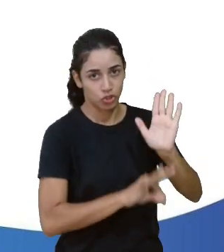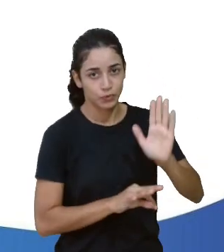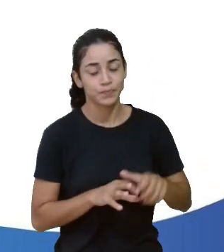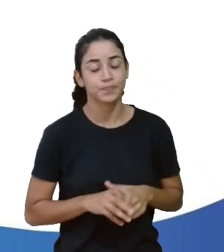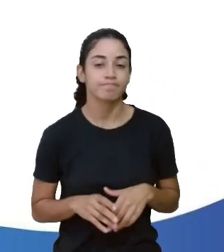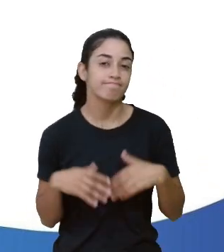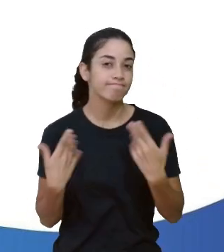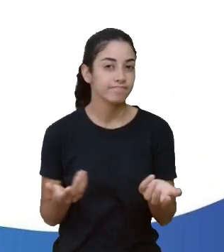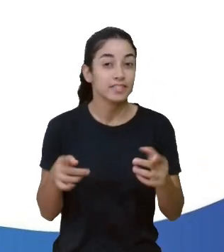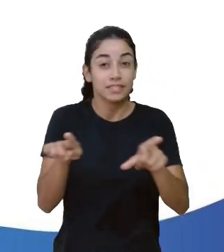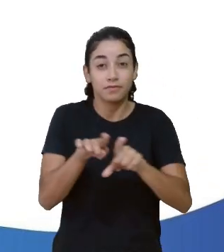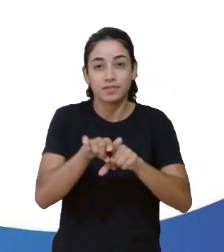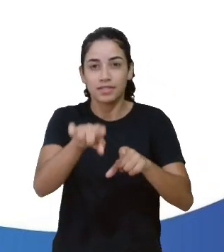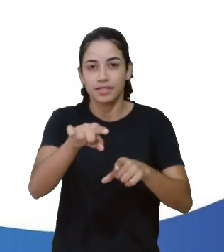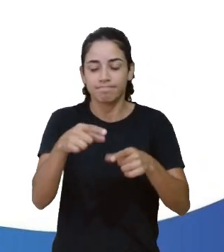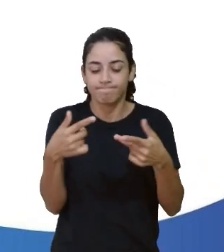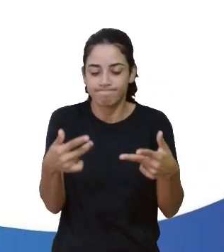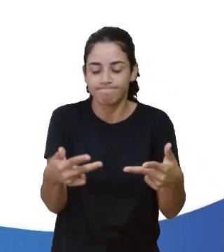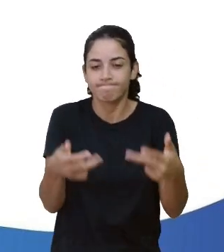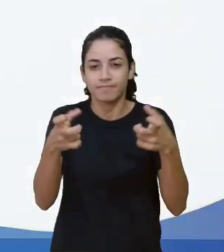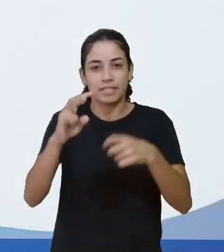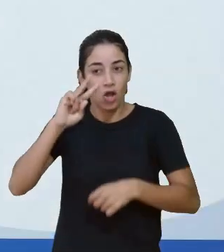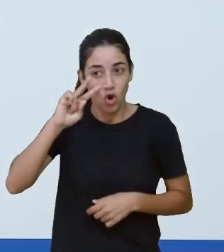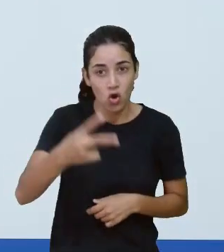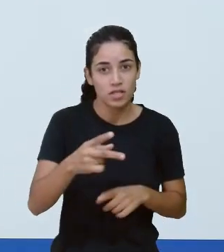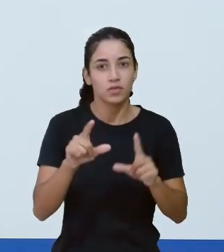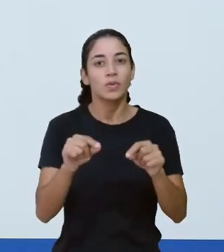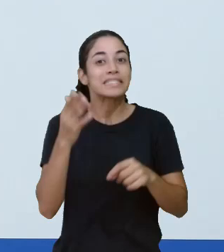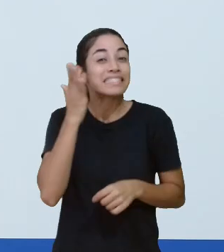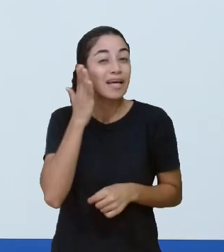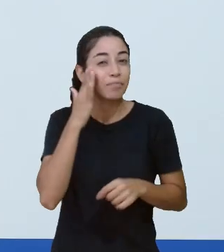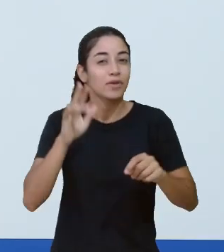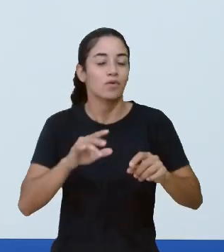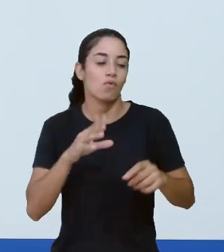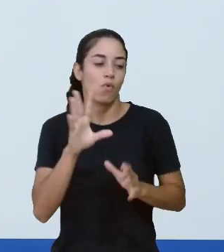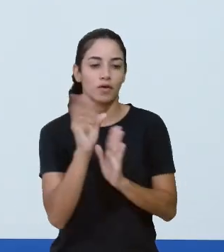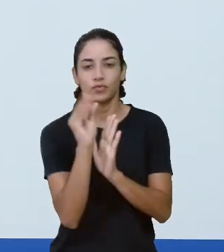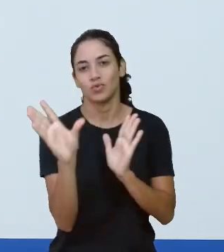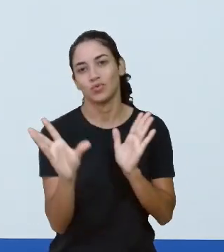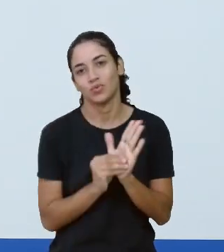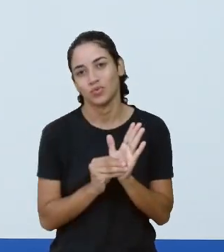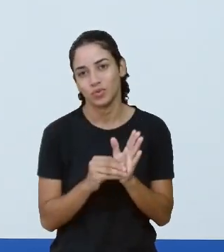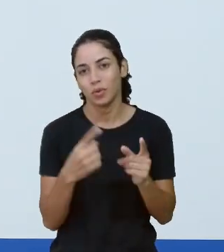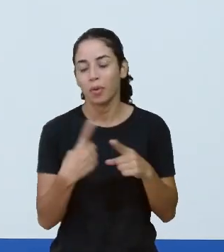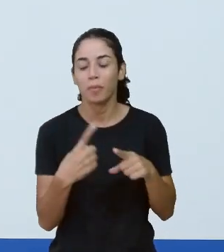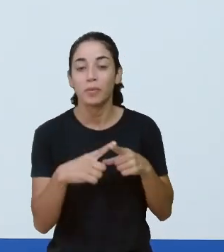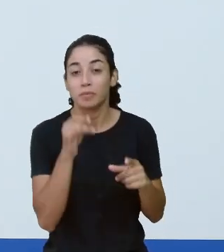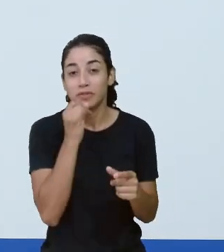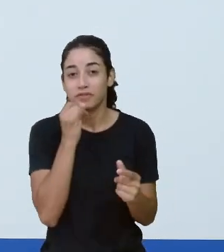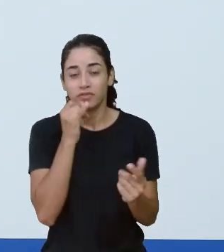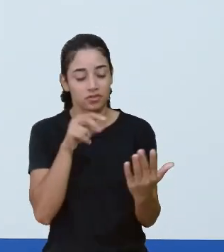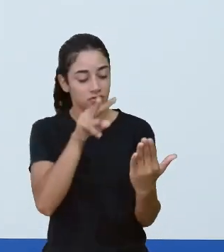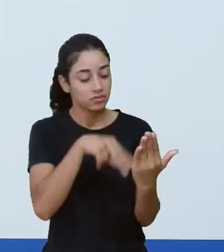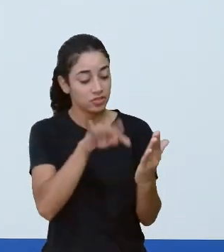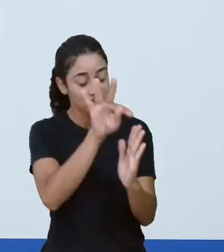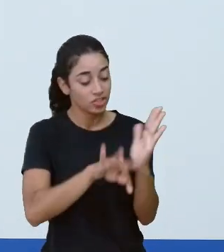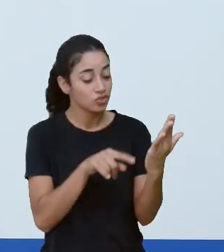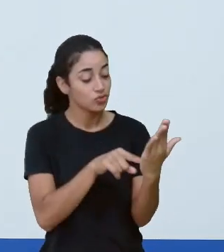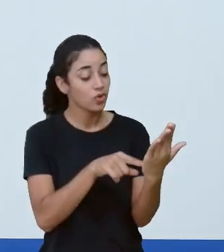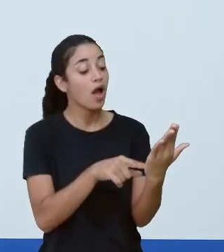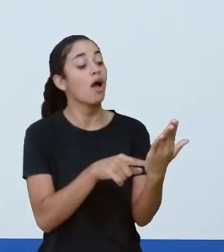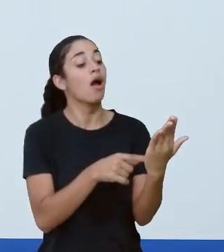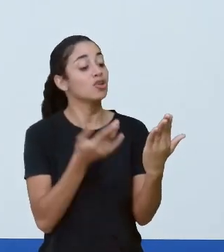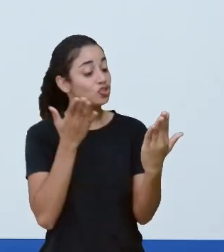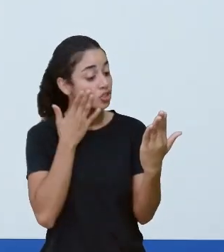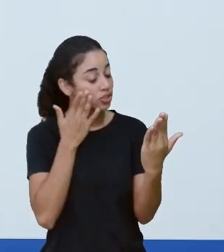você reconhecer o assunto. Então, quando você olha um texto e diz assim, eita, isso vai falar sobre